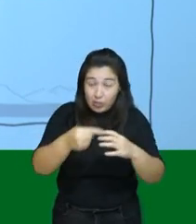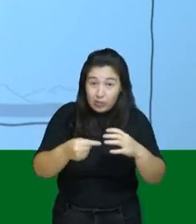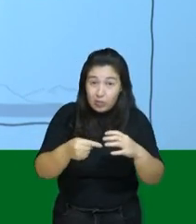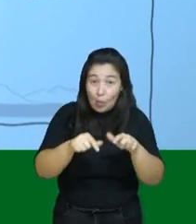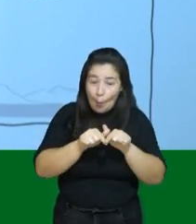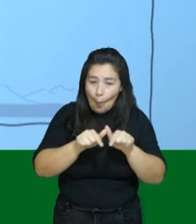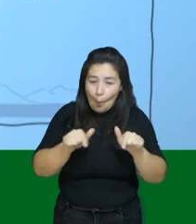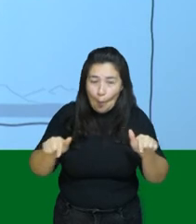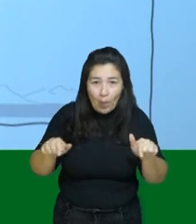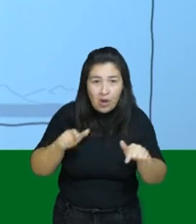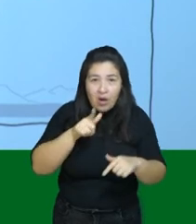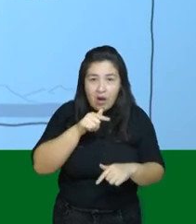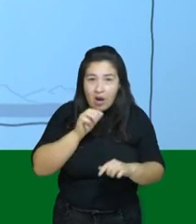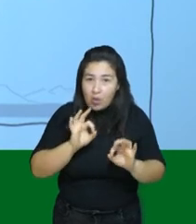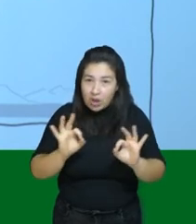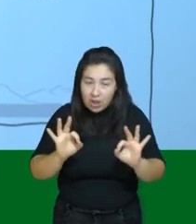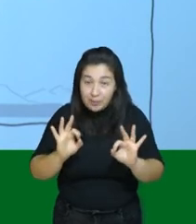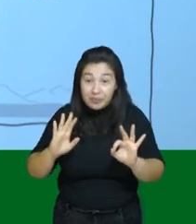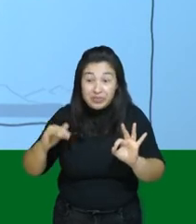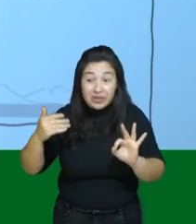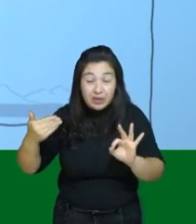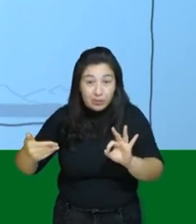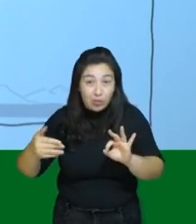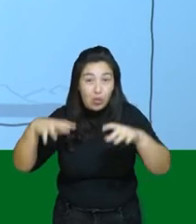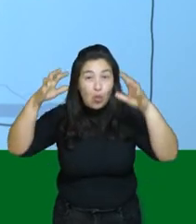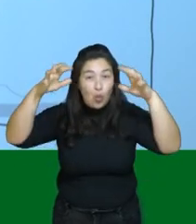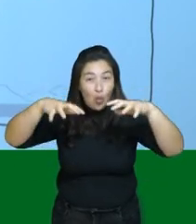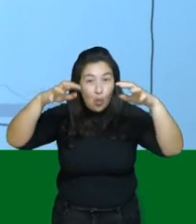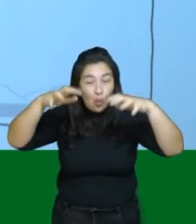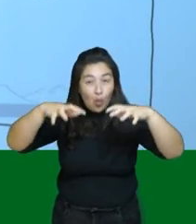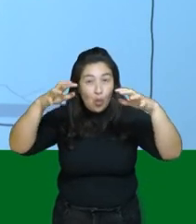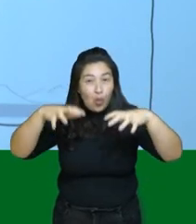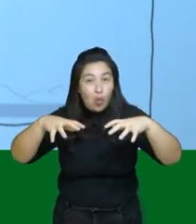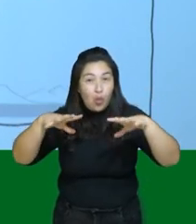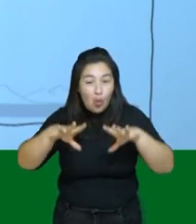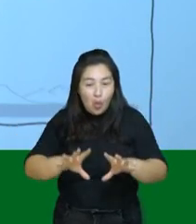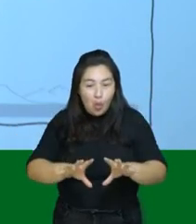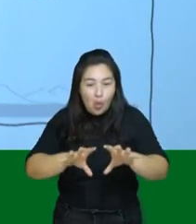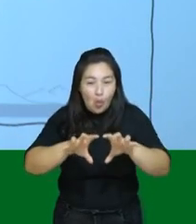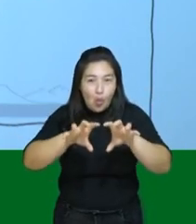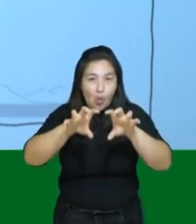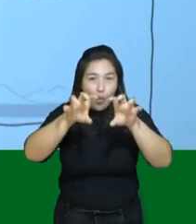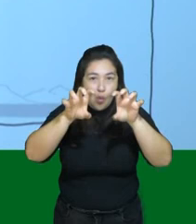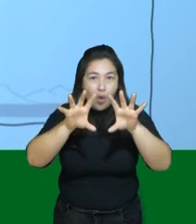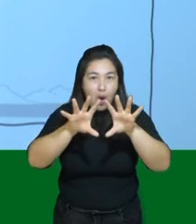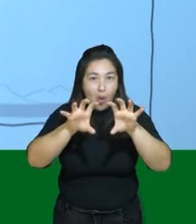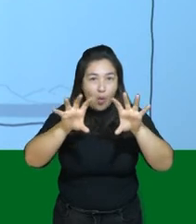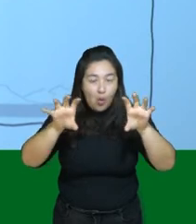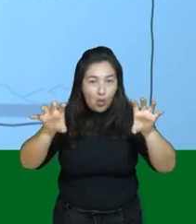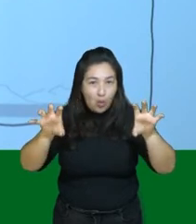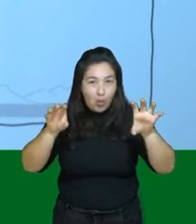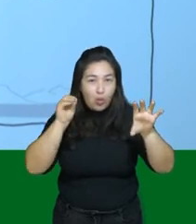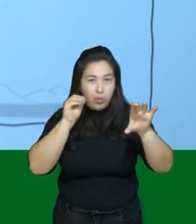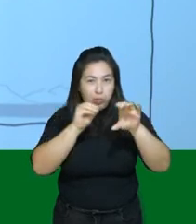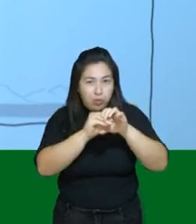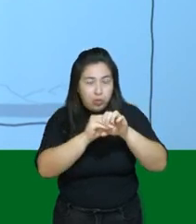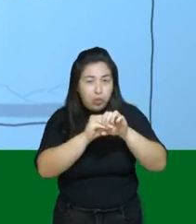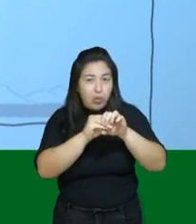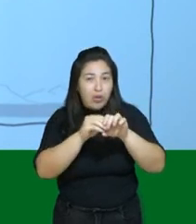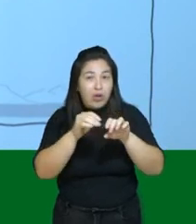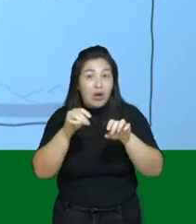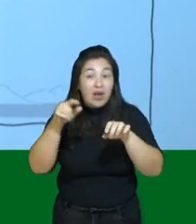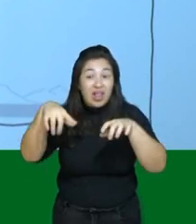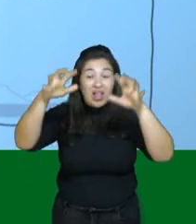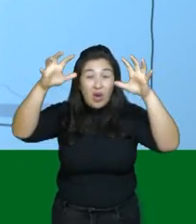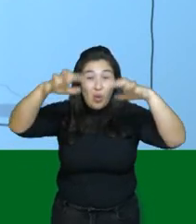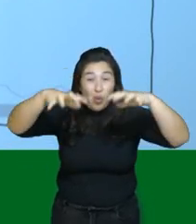úmido ou numa estação chuvosa, essa capacidade de armazenar mais umidade faz com que as